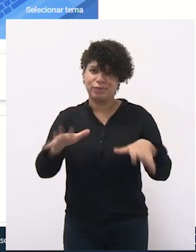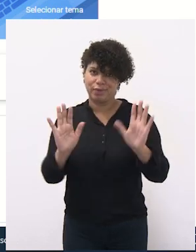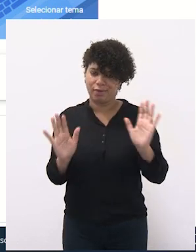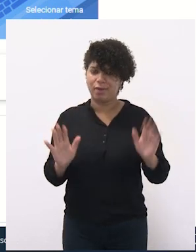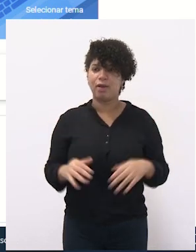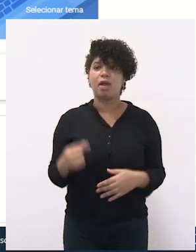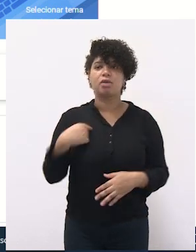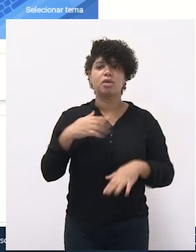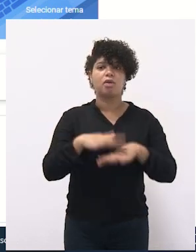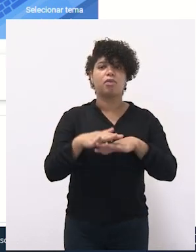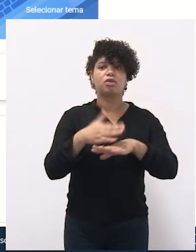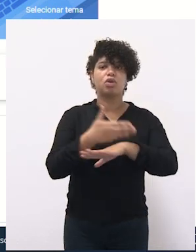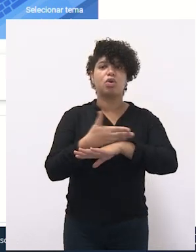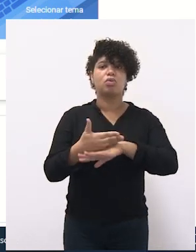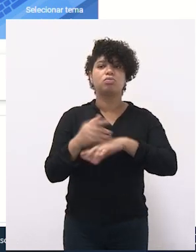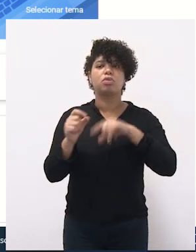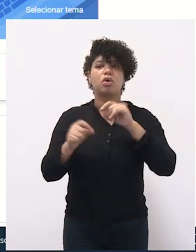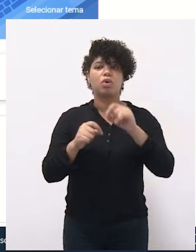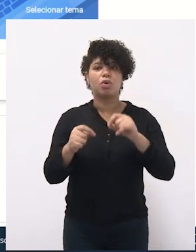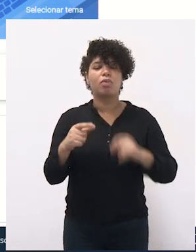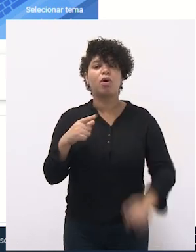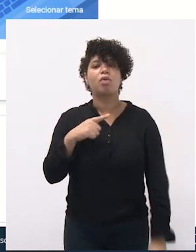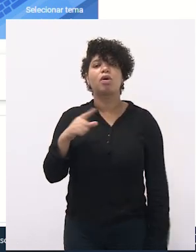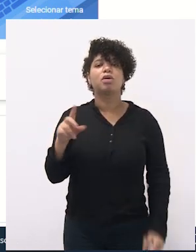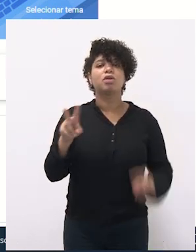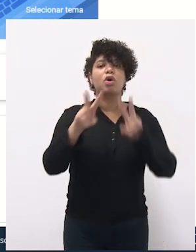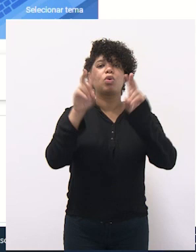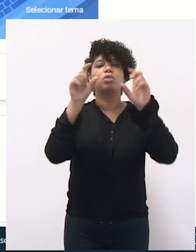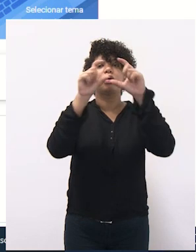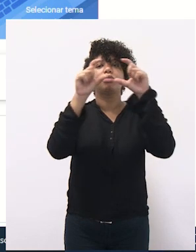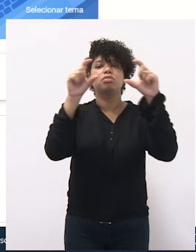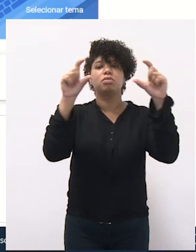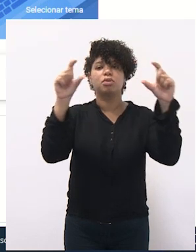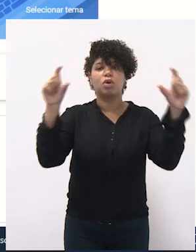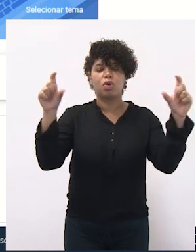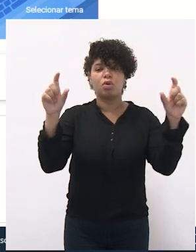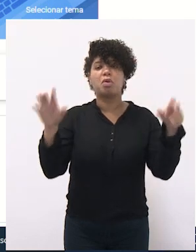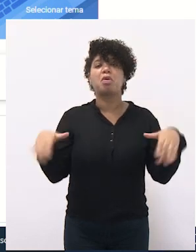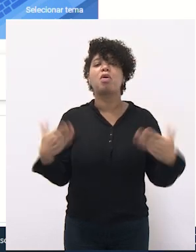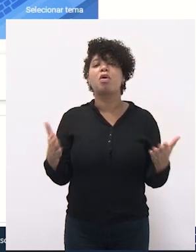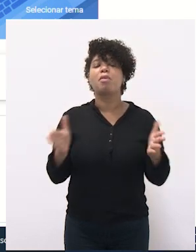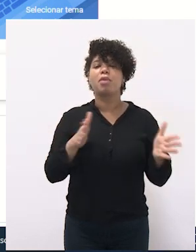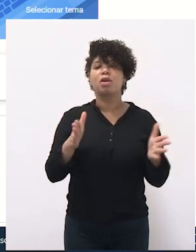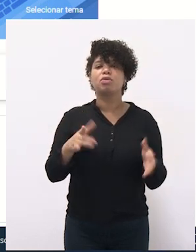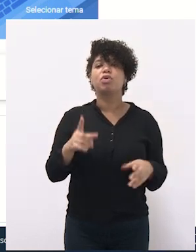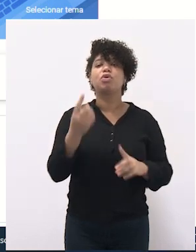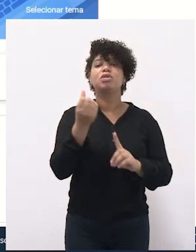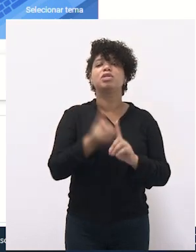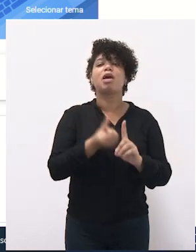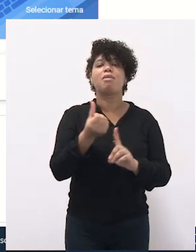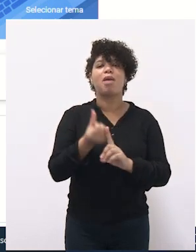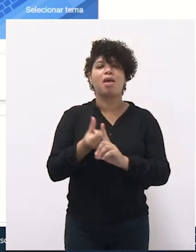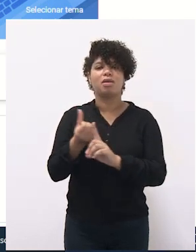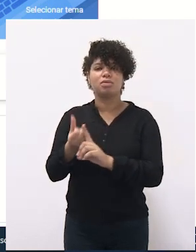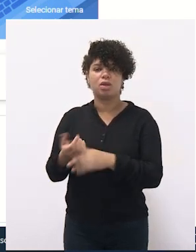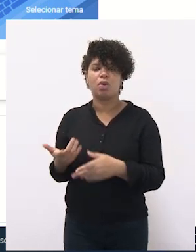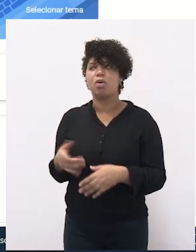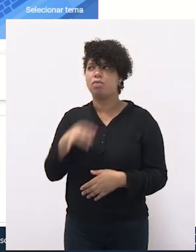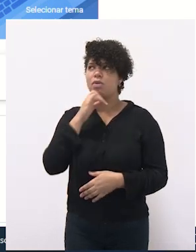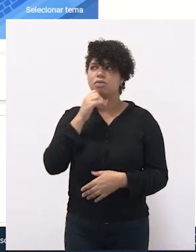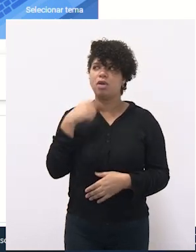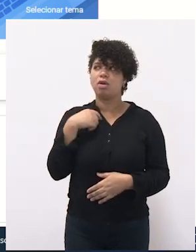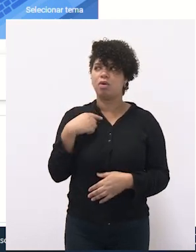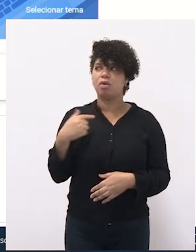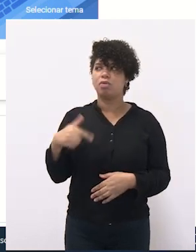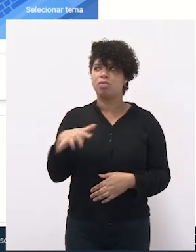que eu faço, eu sempre ponho no título o ano, o semestre da minha turma, por exemplo. No meu caso, eu